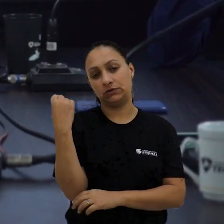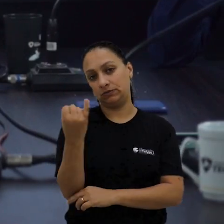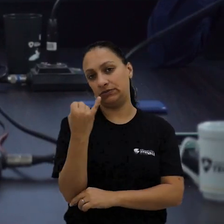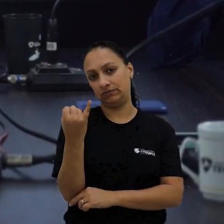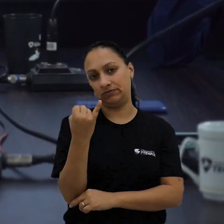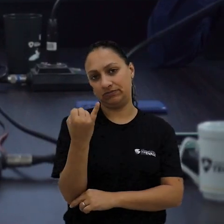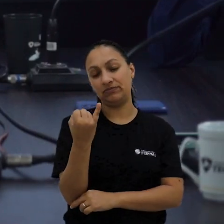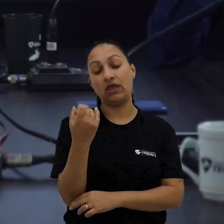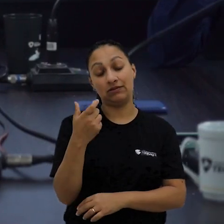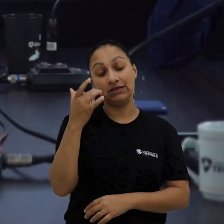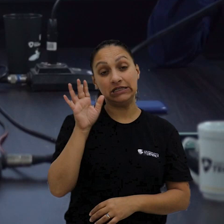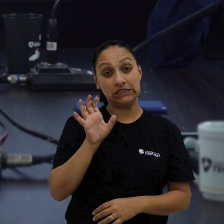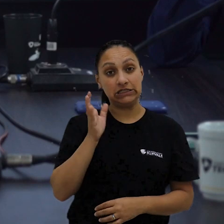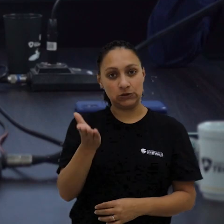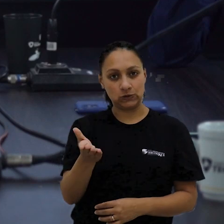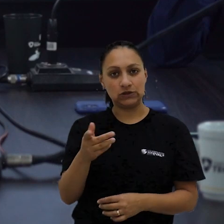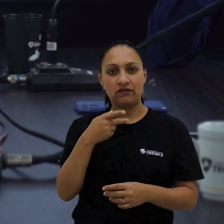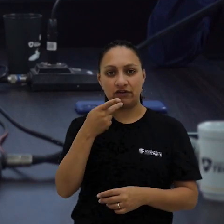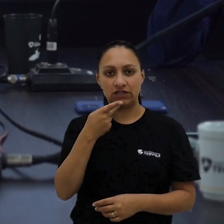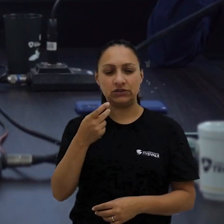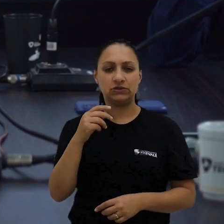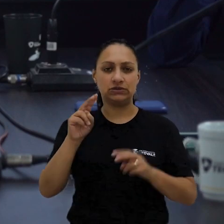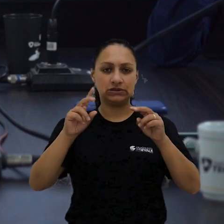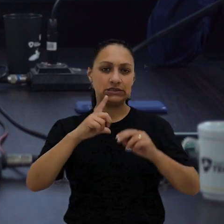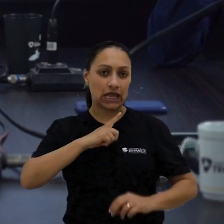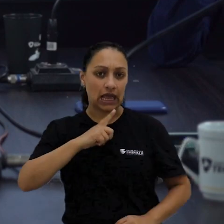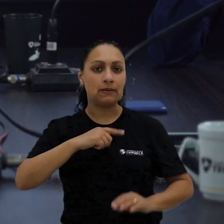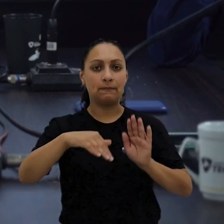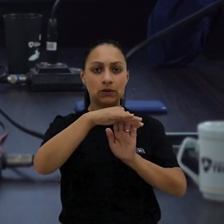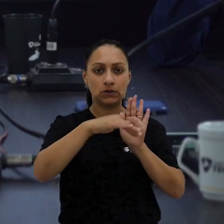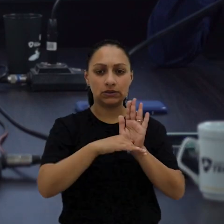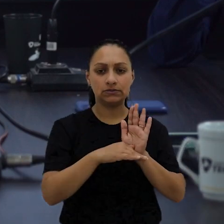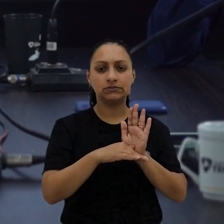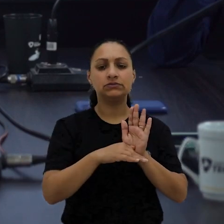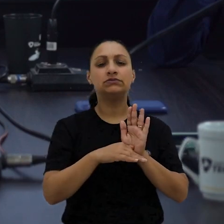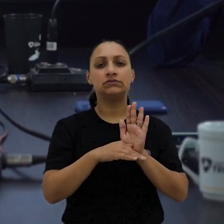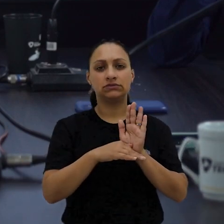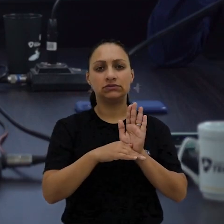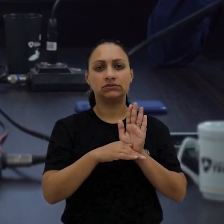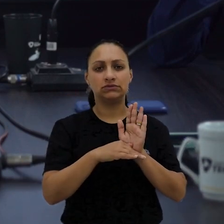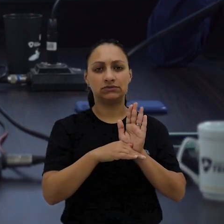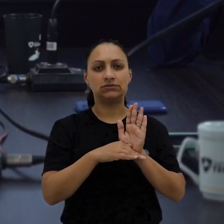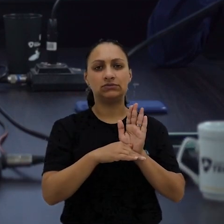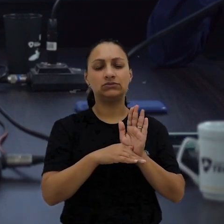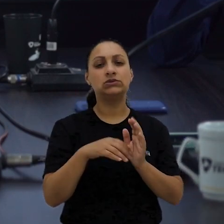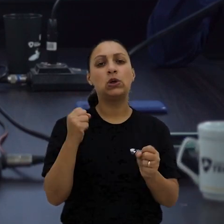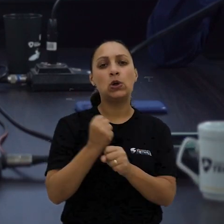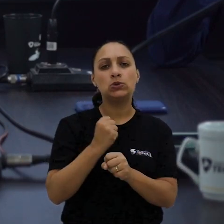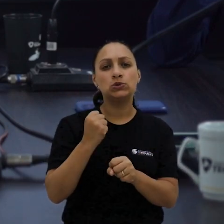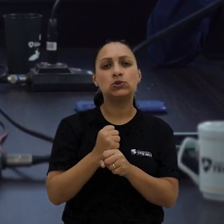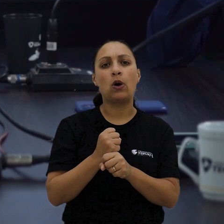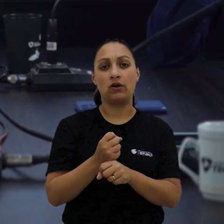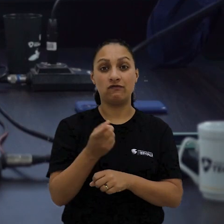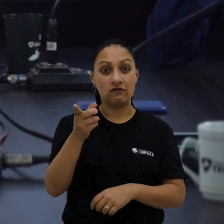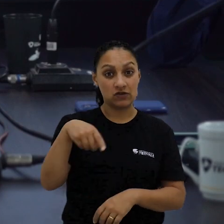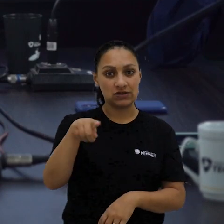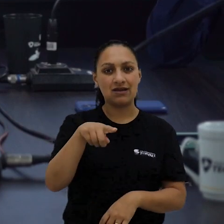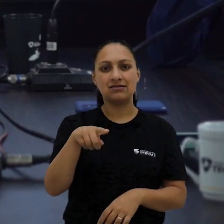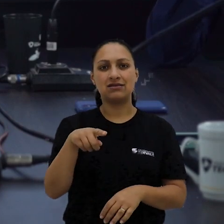é bem importante, né? Então, isso que tu tá falando, de ter os programas, eles estão aí, né? Vocês constroem toda